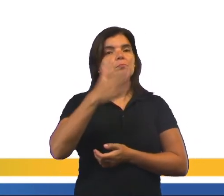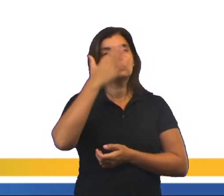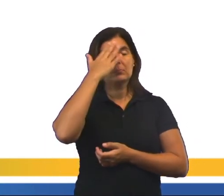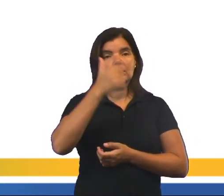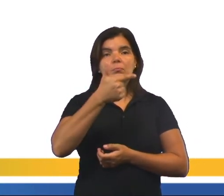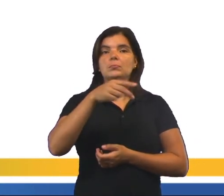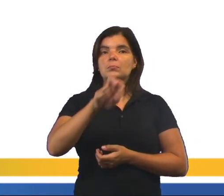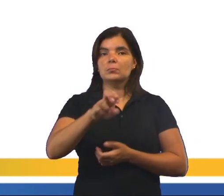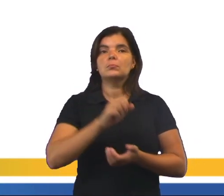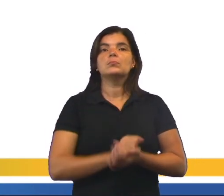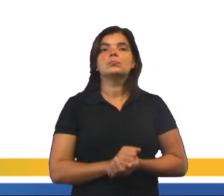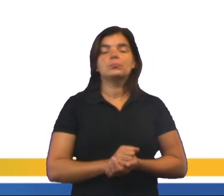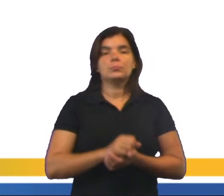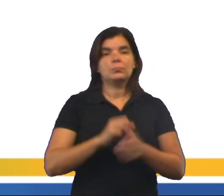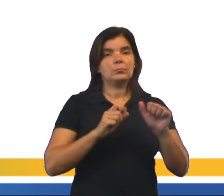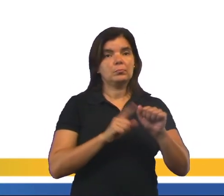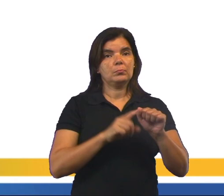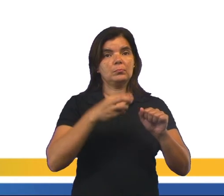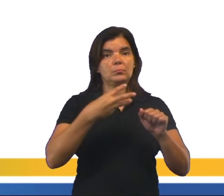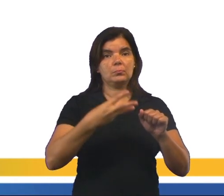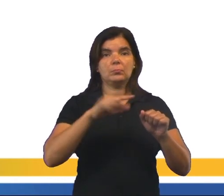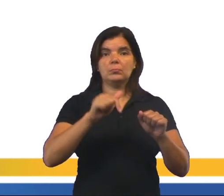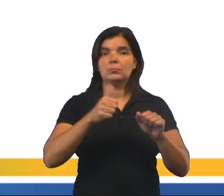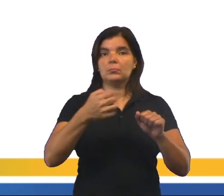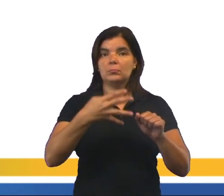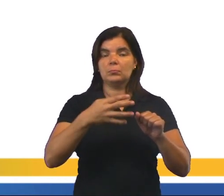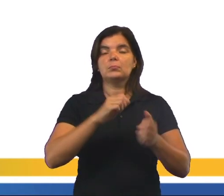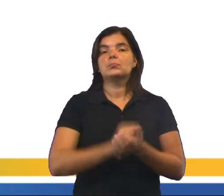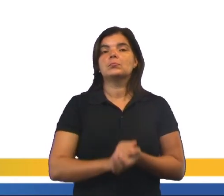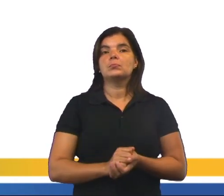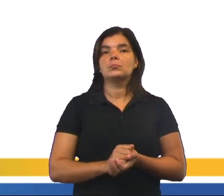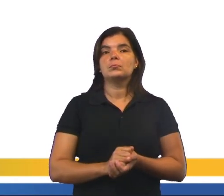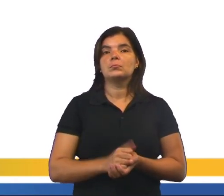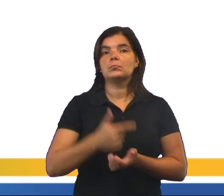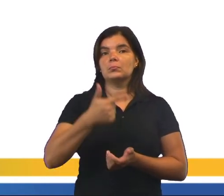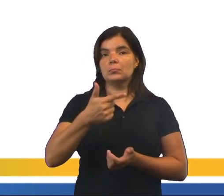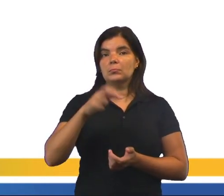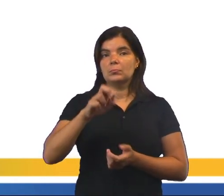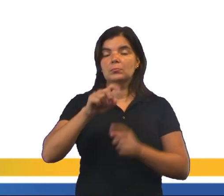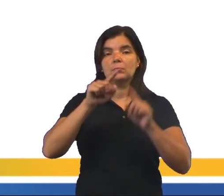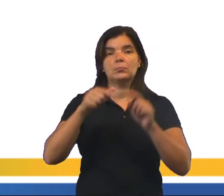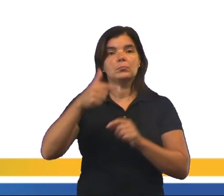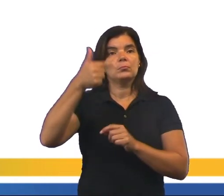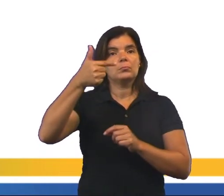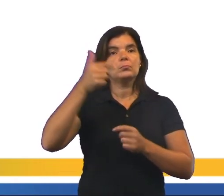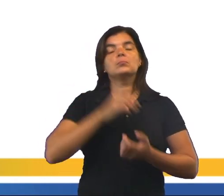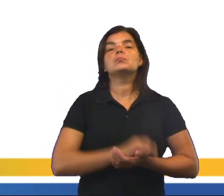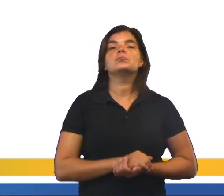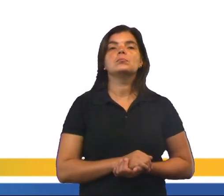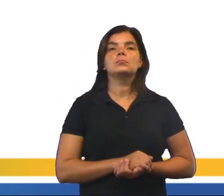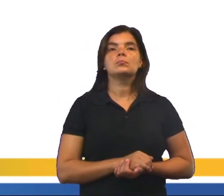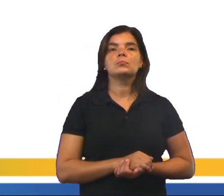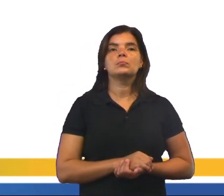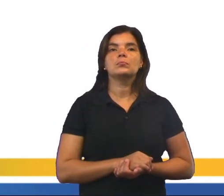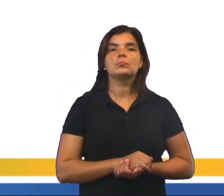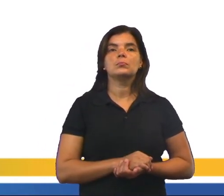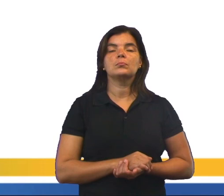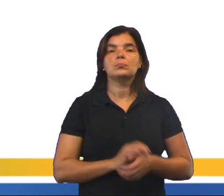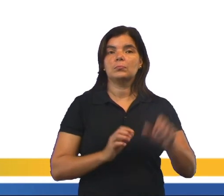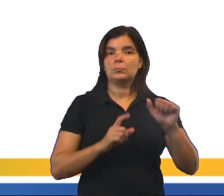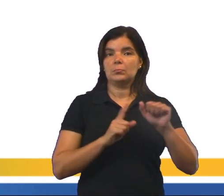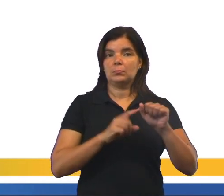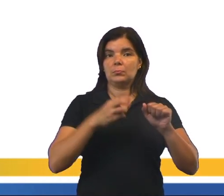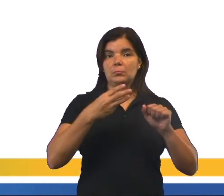25, vai ser o quê? 3,14 vezes 25 elevado a 2. Resolvendo a potência, eu vou